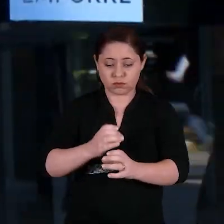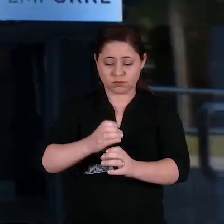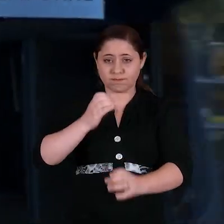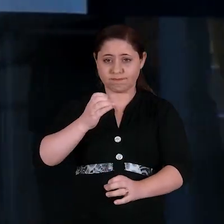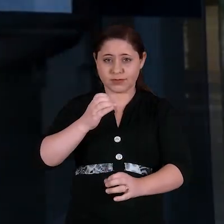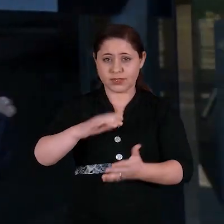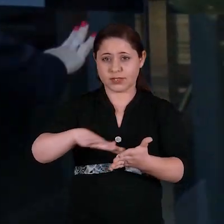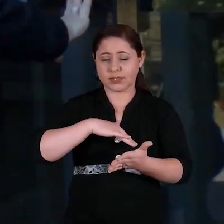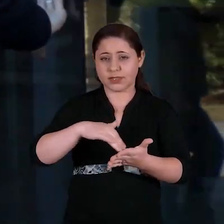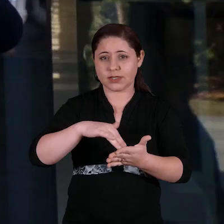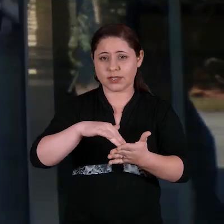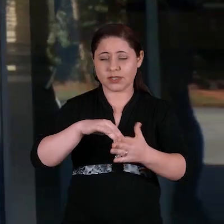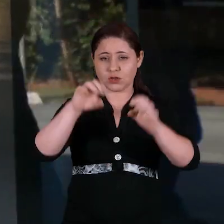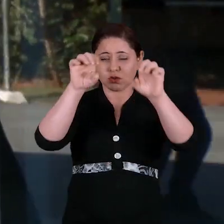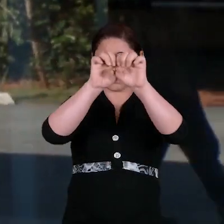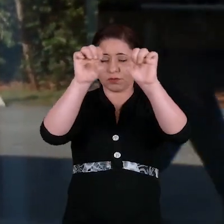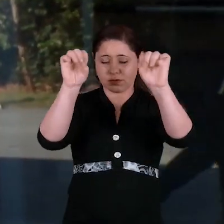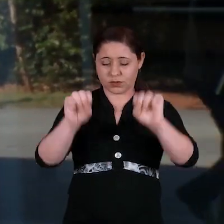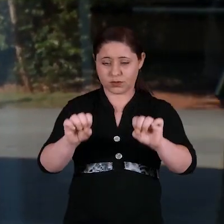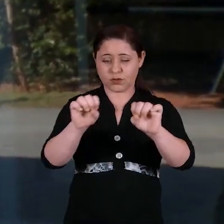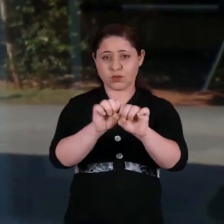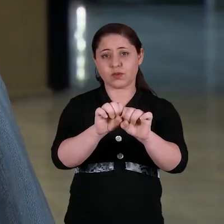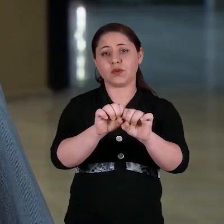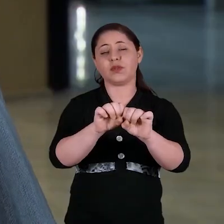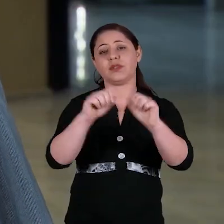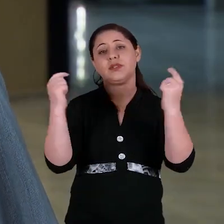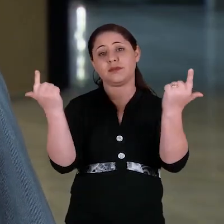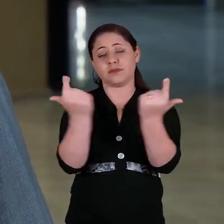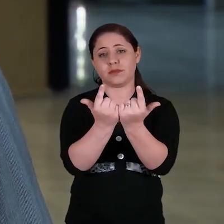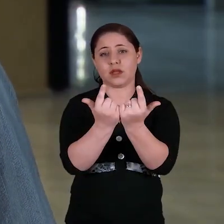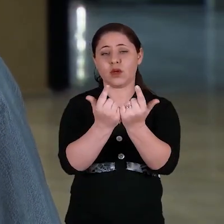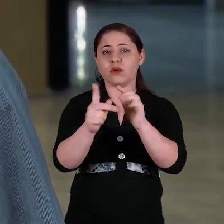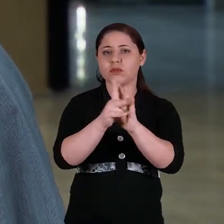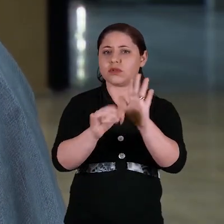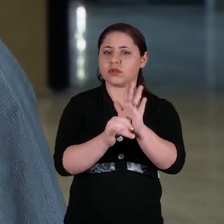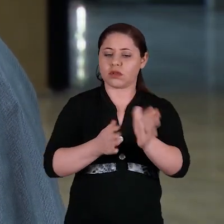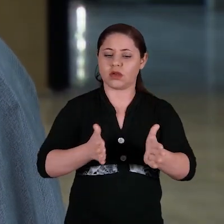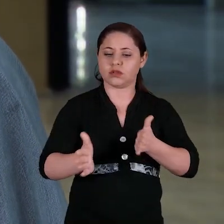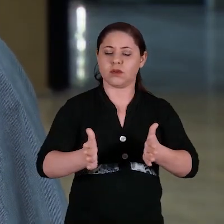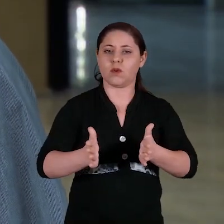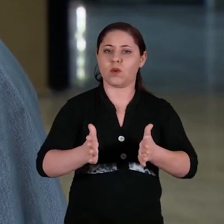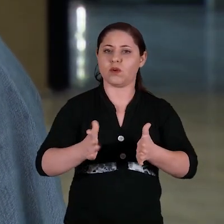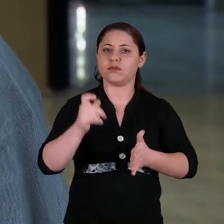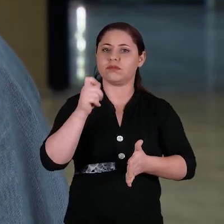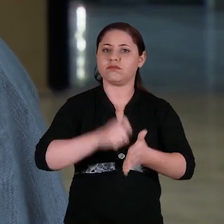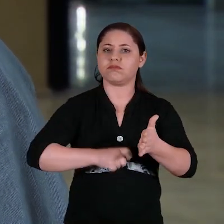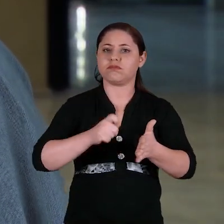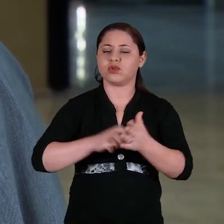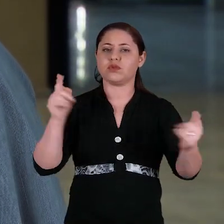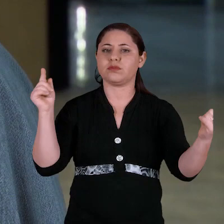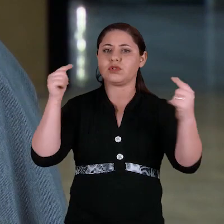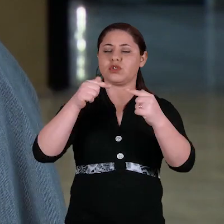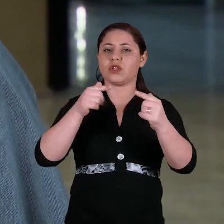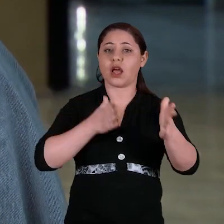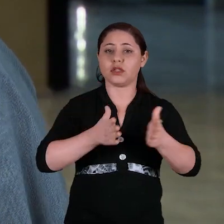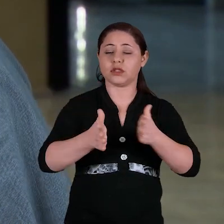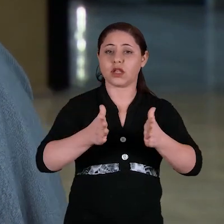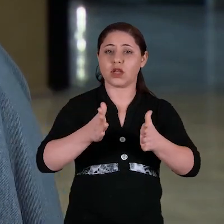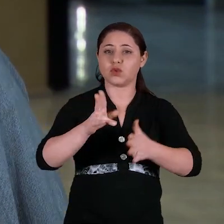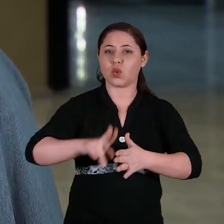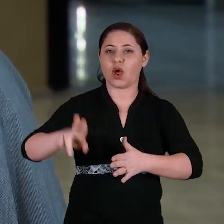de Infraestrutura da Assembleia Legislativa. O projeto de acessibilidade, o objetivo dele é garantir o acesso universal